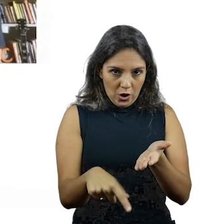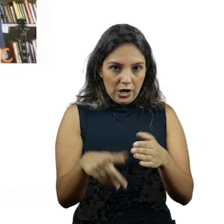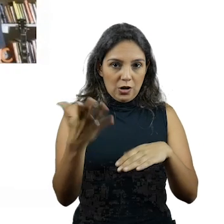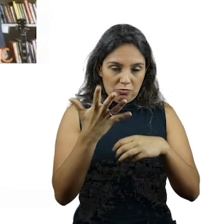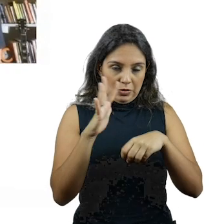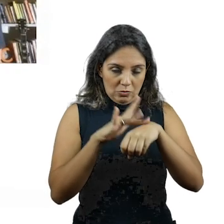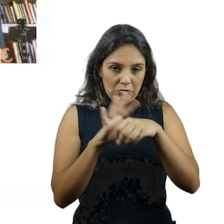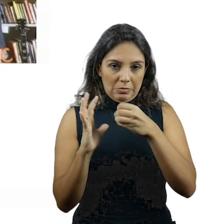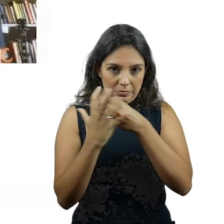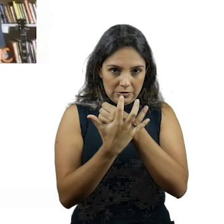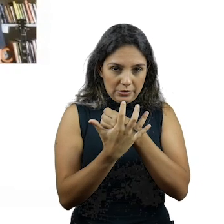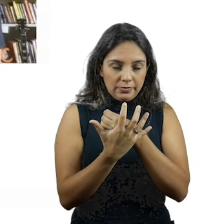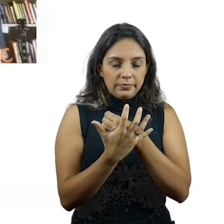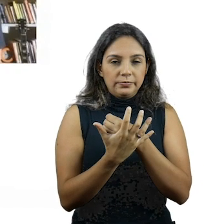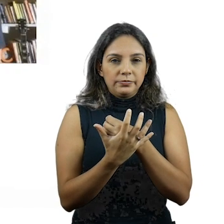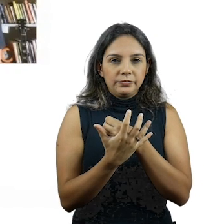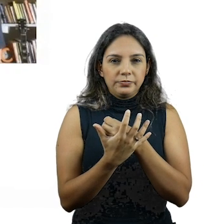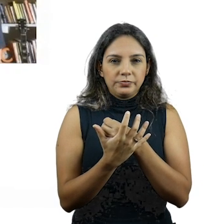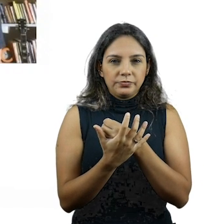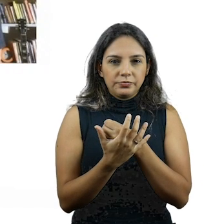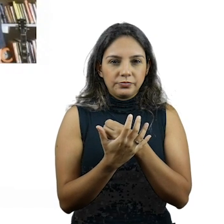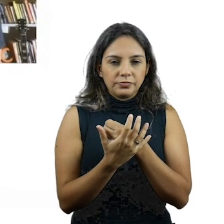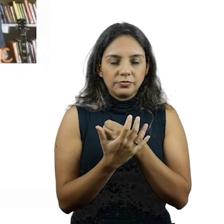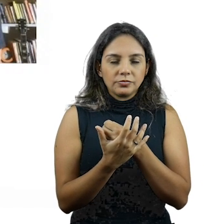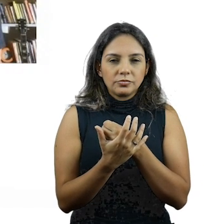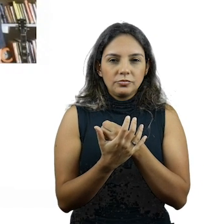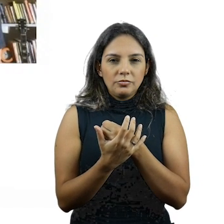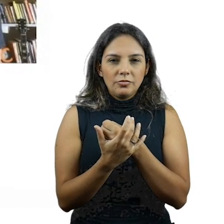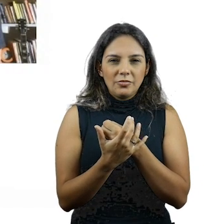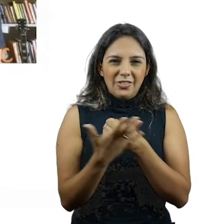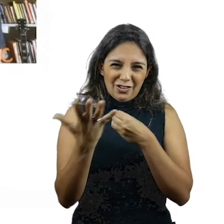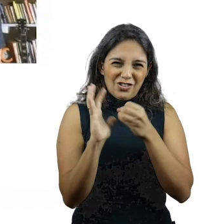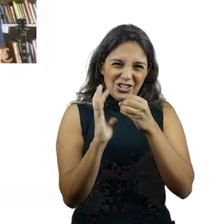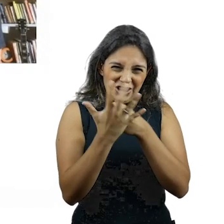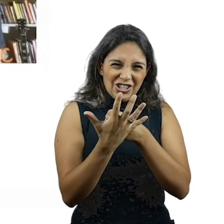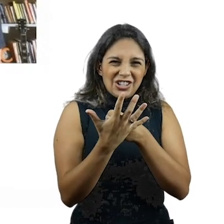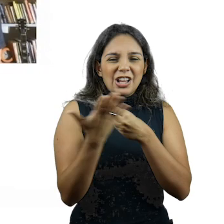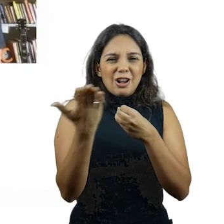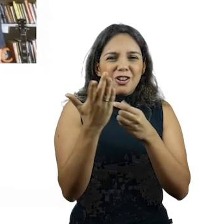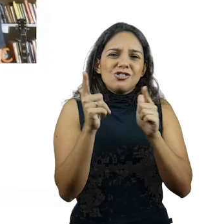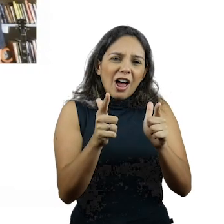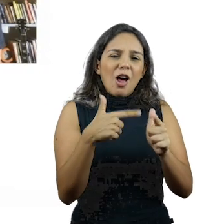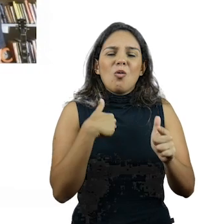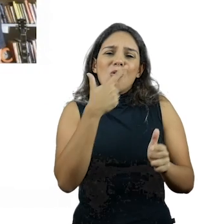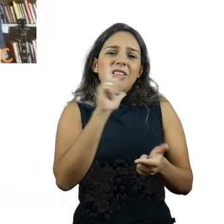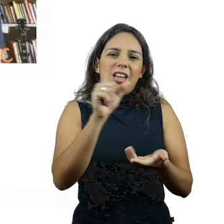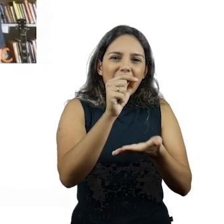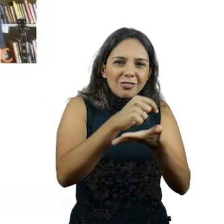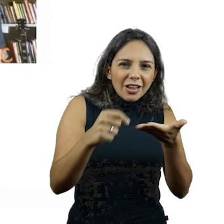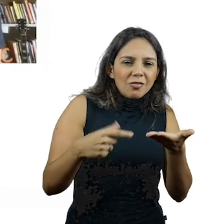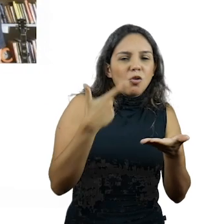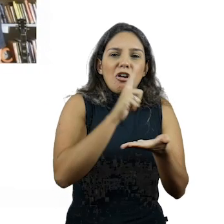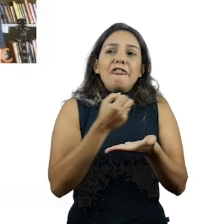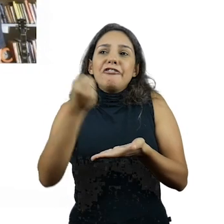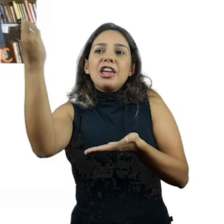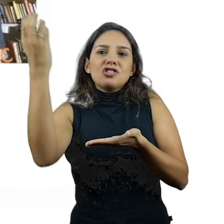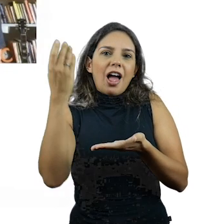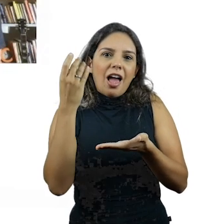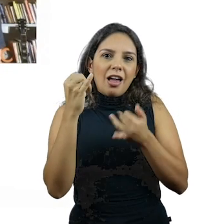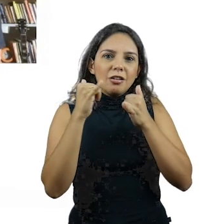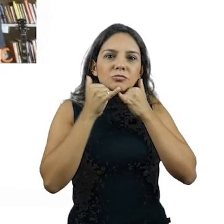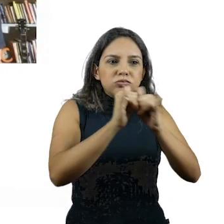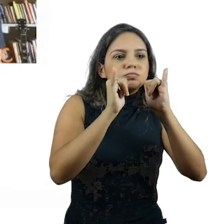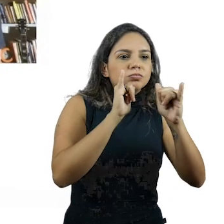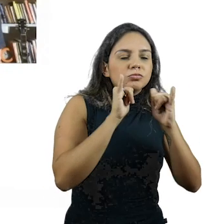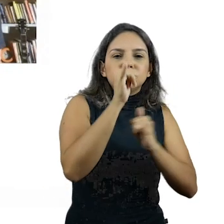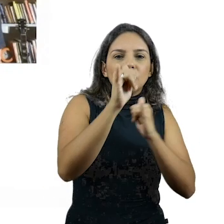momento meio chato, que não dá para fazer noites de autógrafo, não dá para viajar divulgando o livro, eu acho que ele tem tido uma receptividade